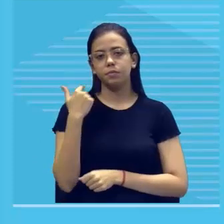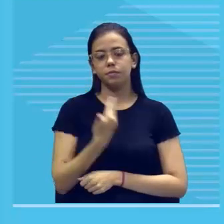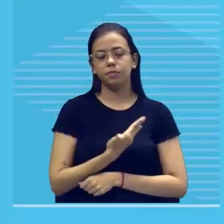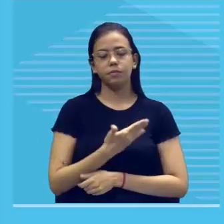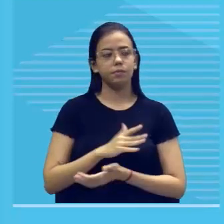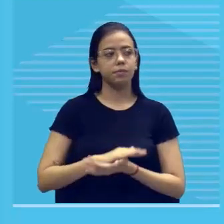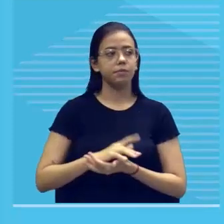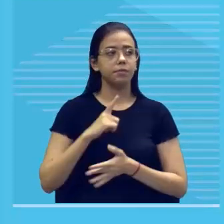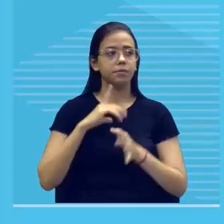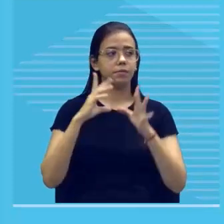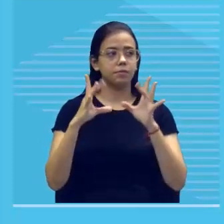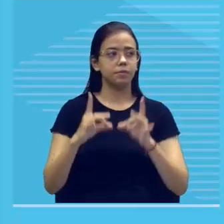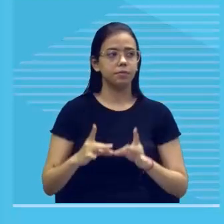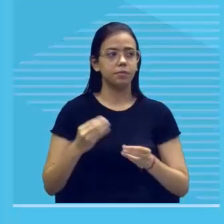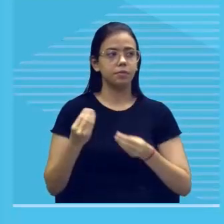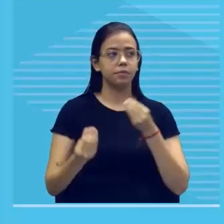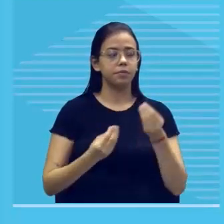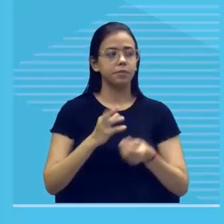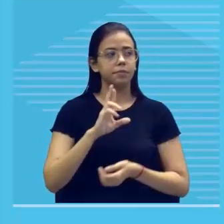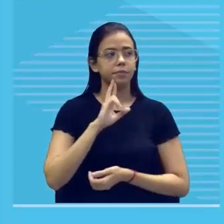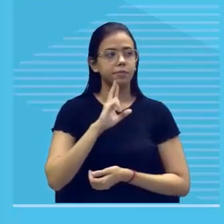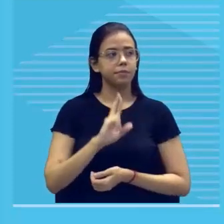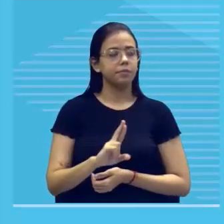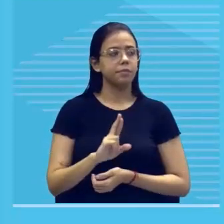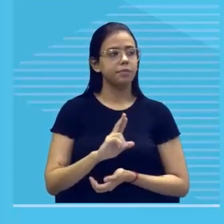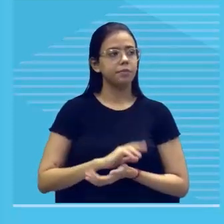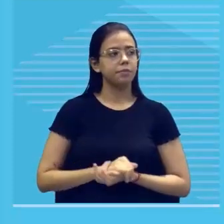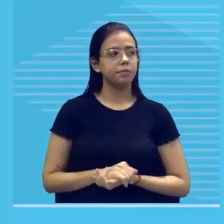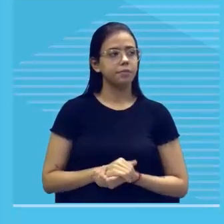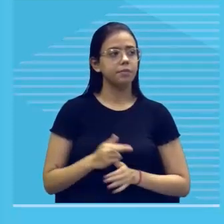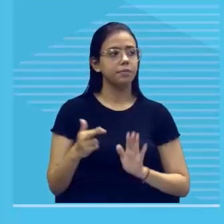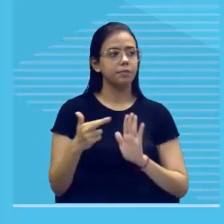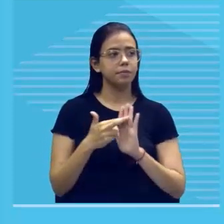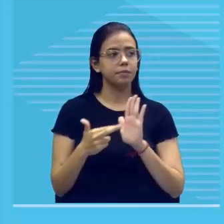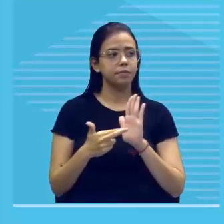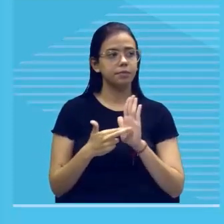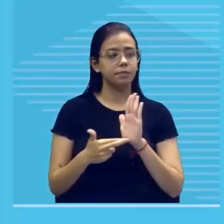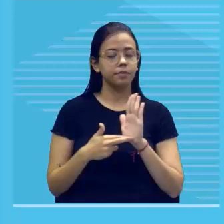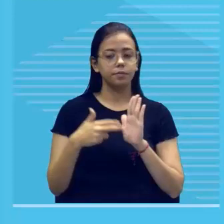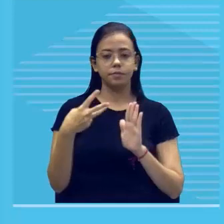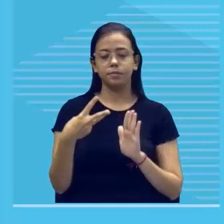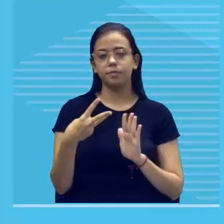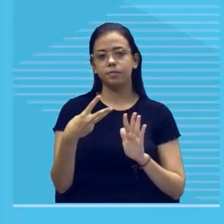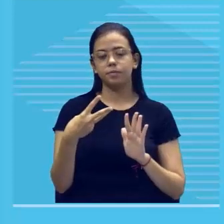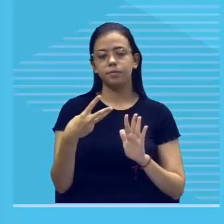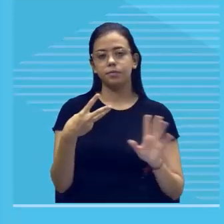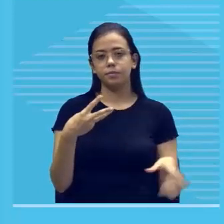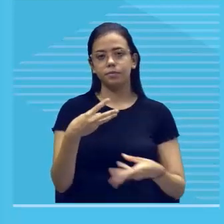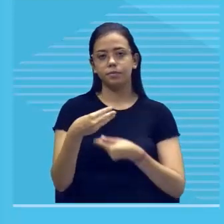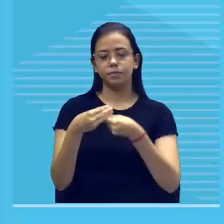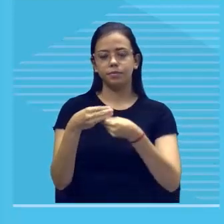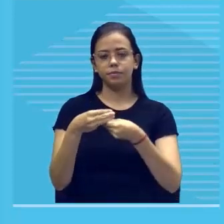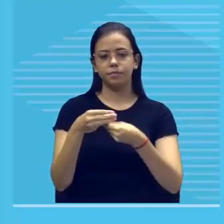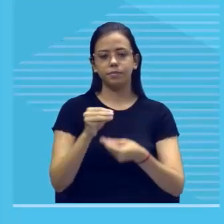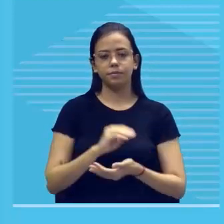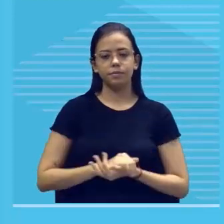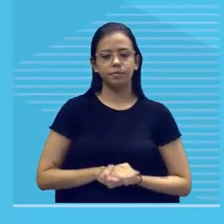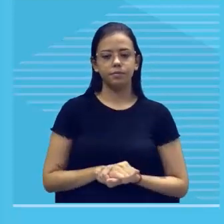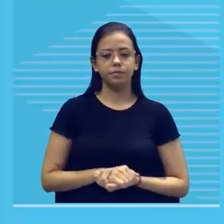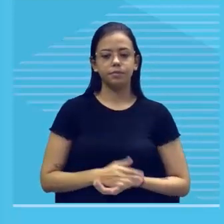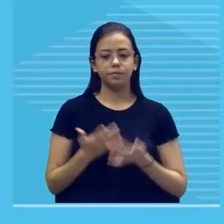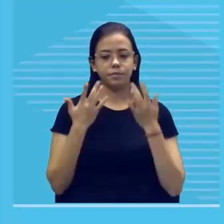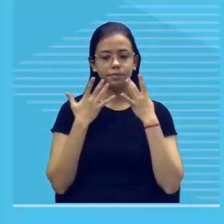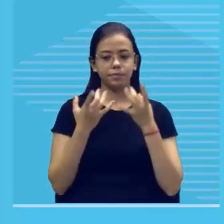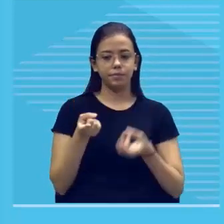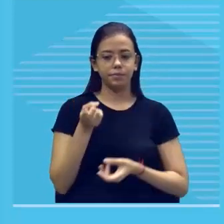ao detalhe da solução de uma regra de três é composta a